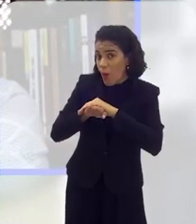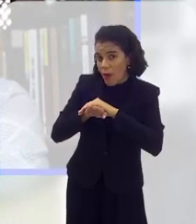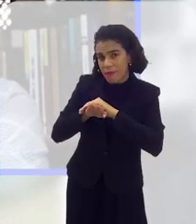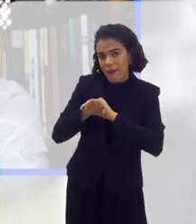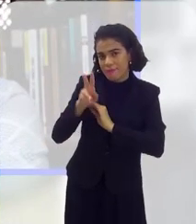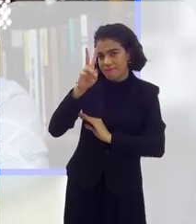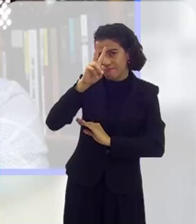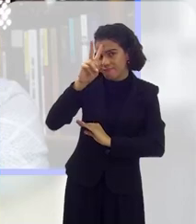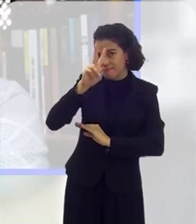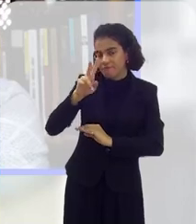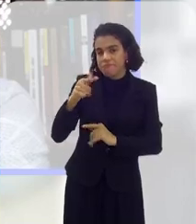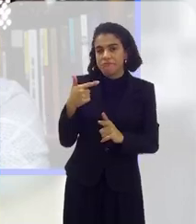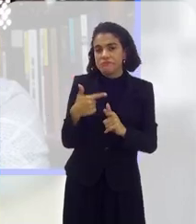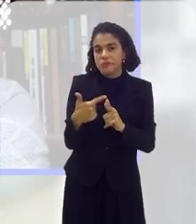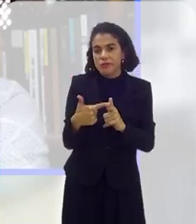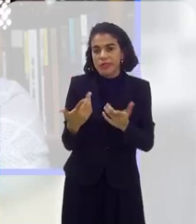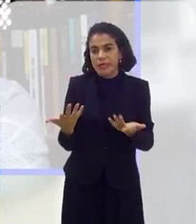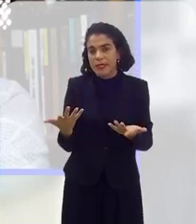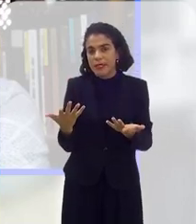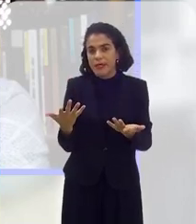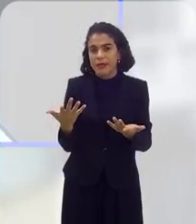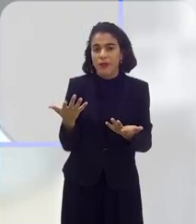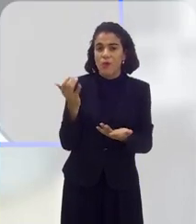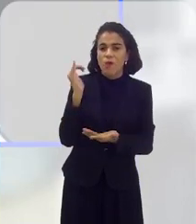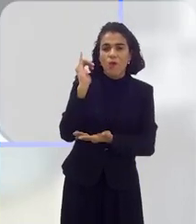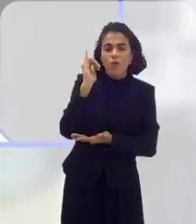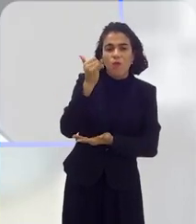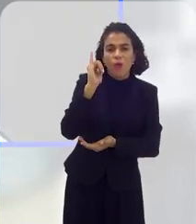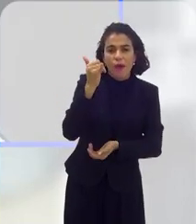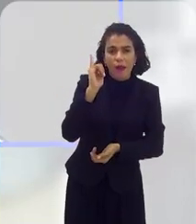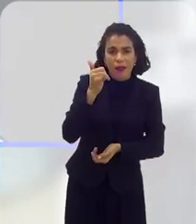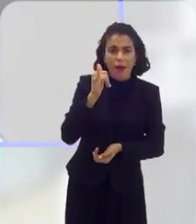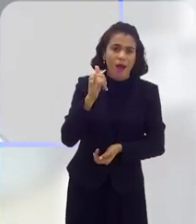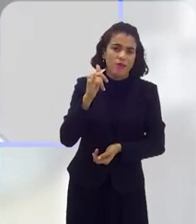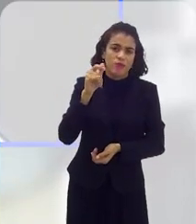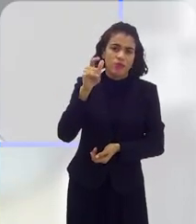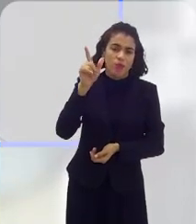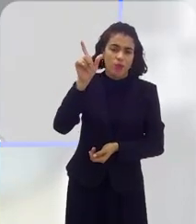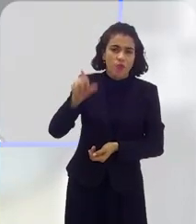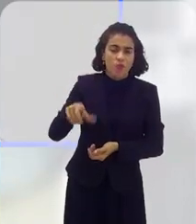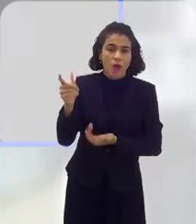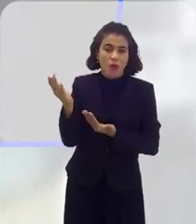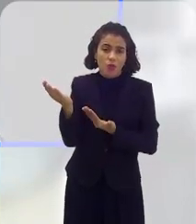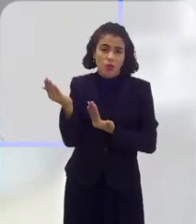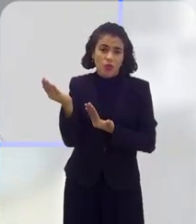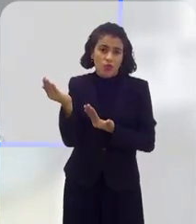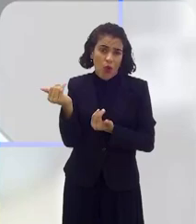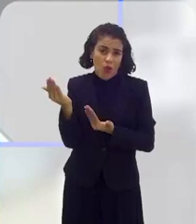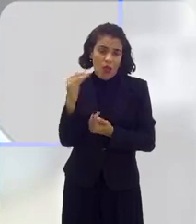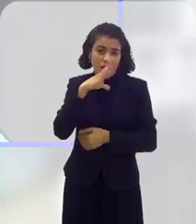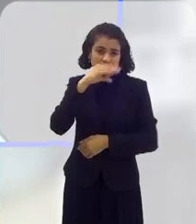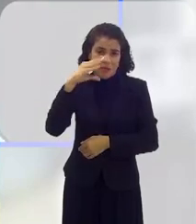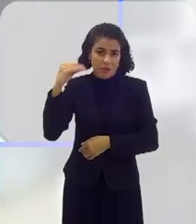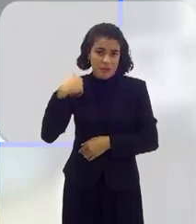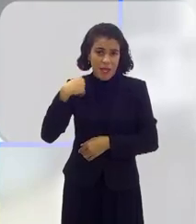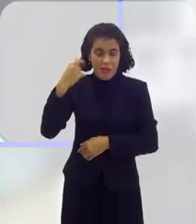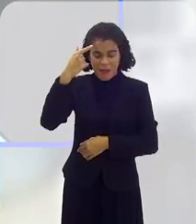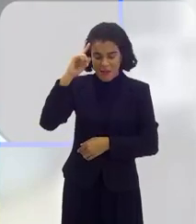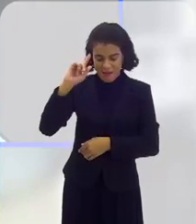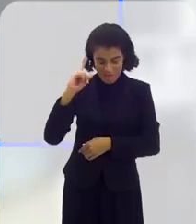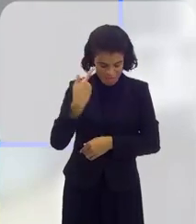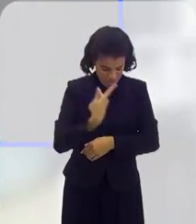guardar aquela história porque num relato feito por um adolescente metido a